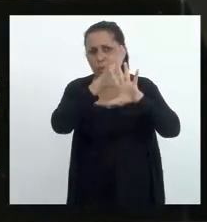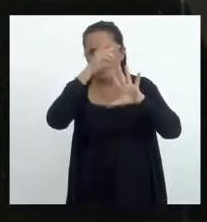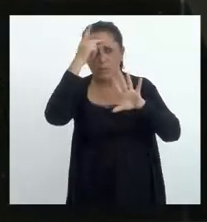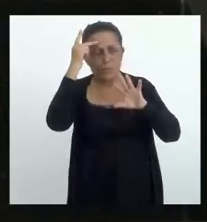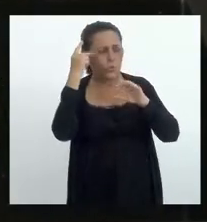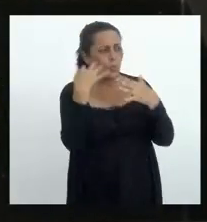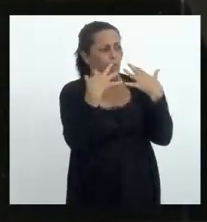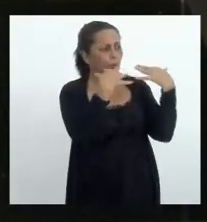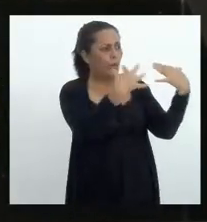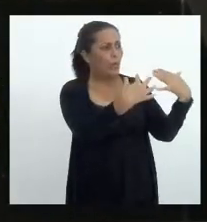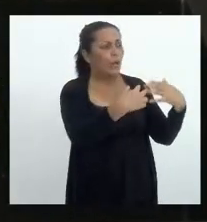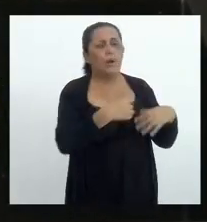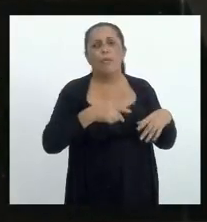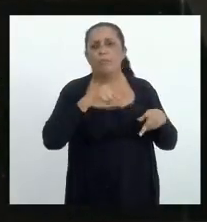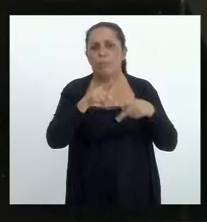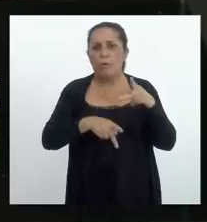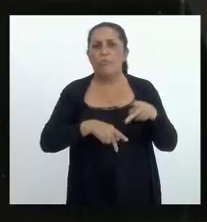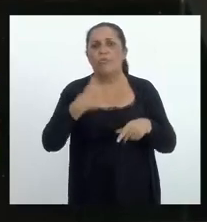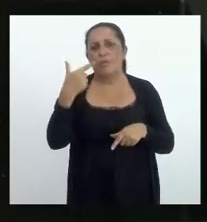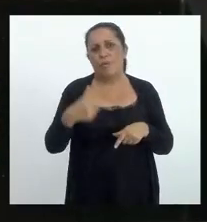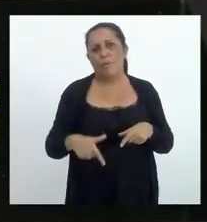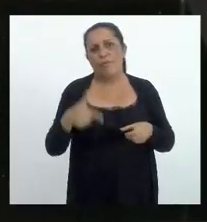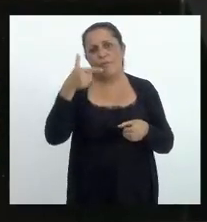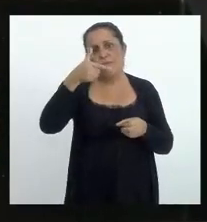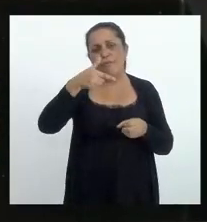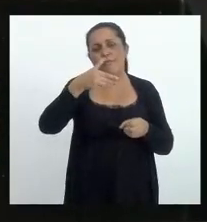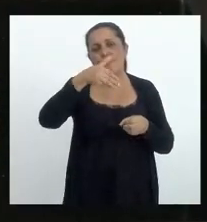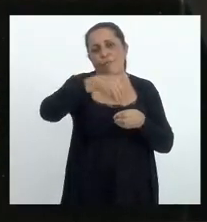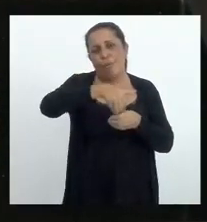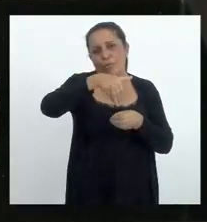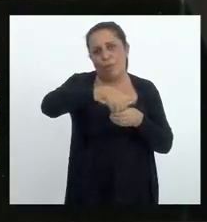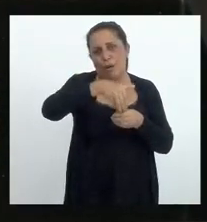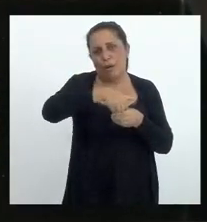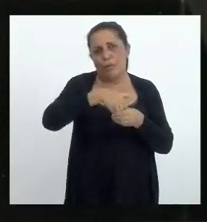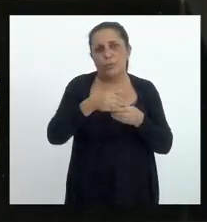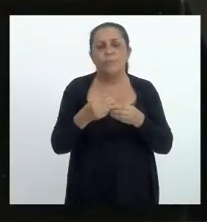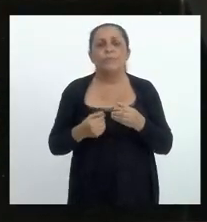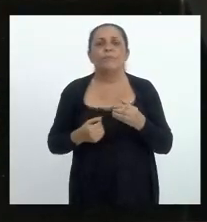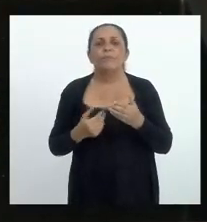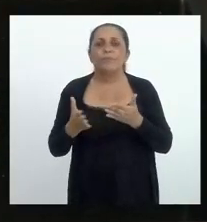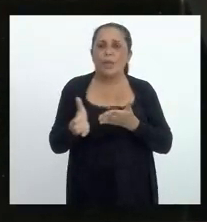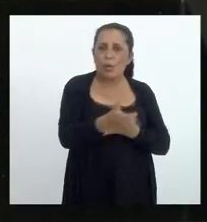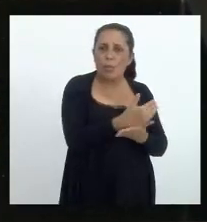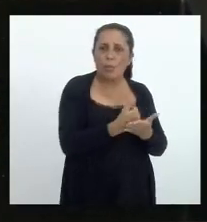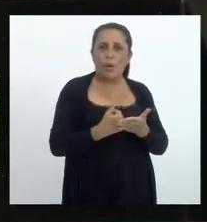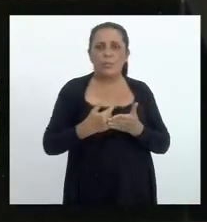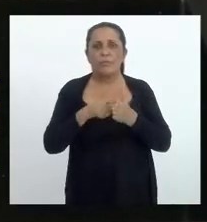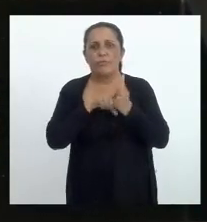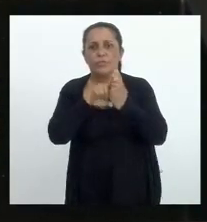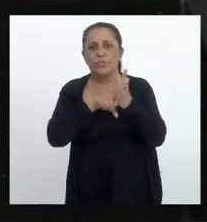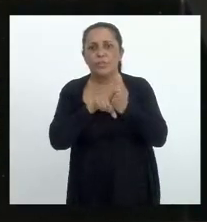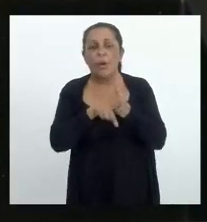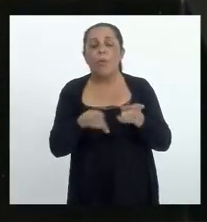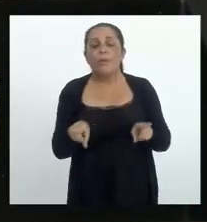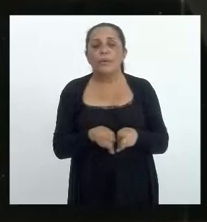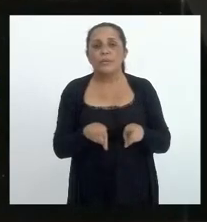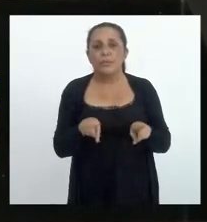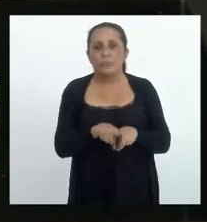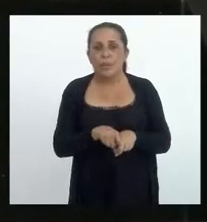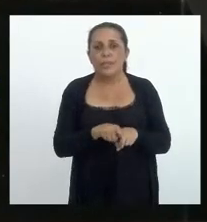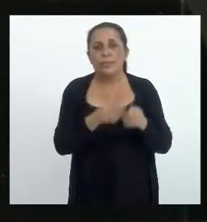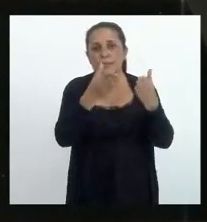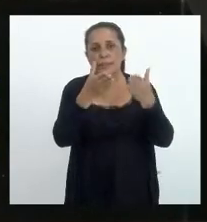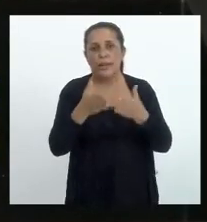aqui na Alerj votando um regime de recuperação fiscal ainda mais draconiano, que trará